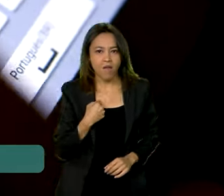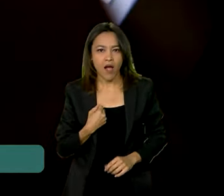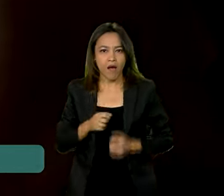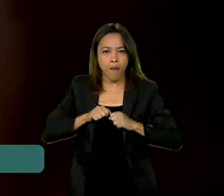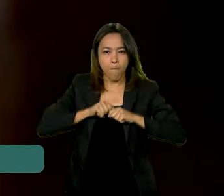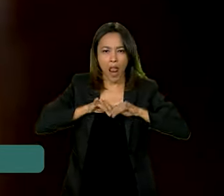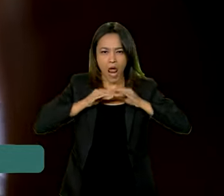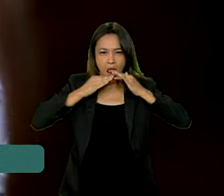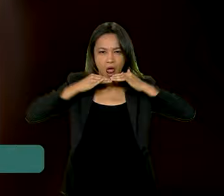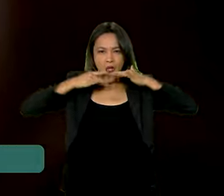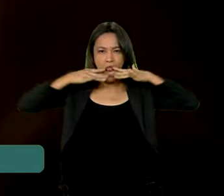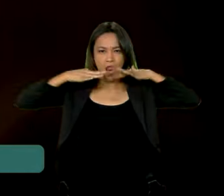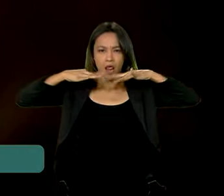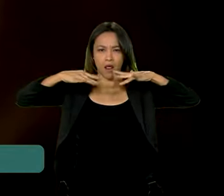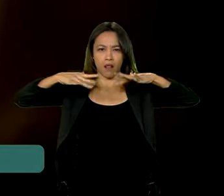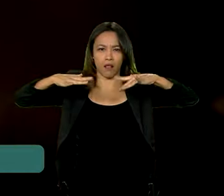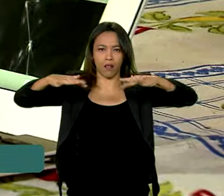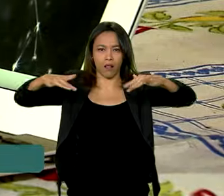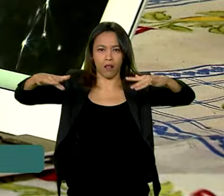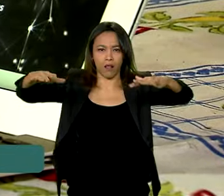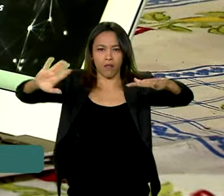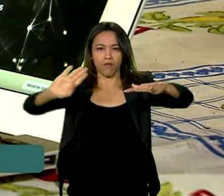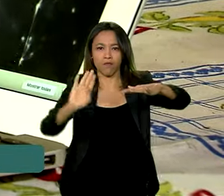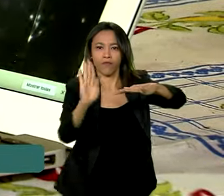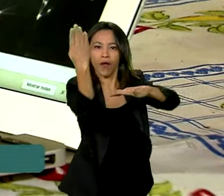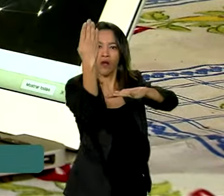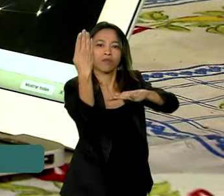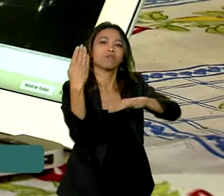espalhar informações falsas.